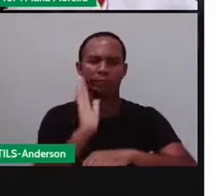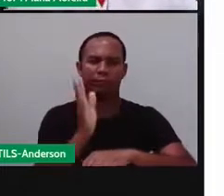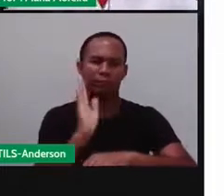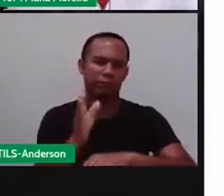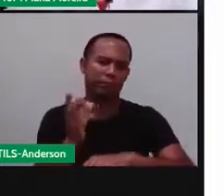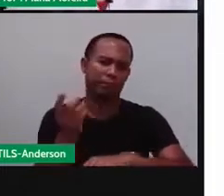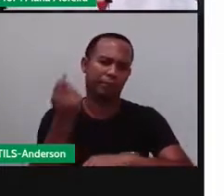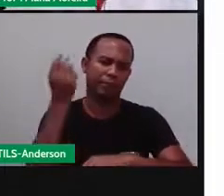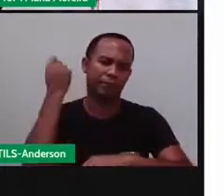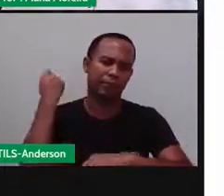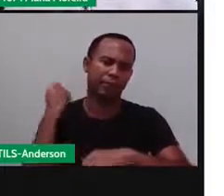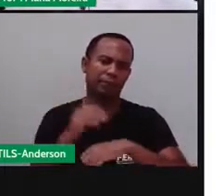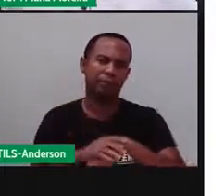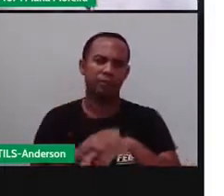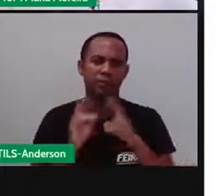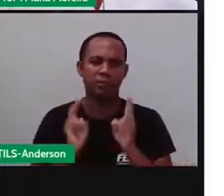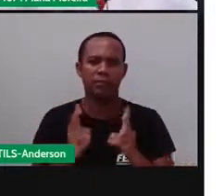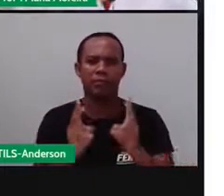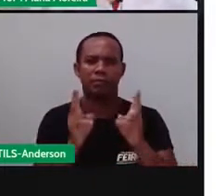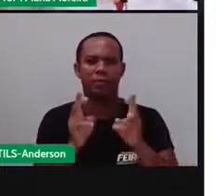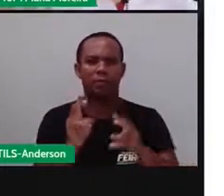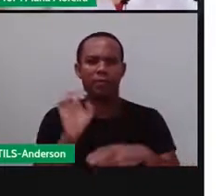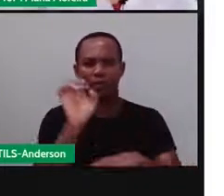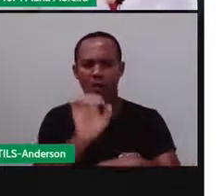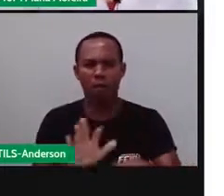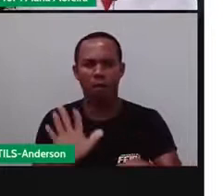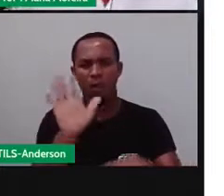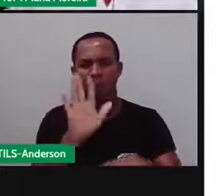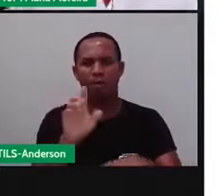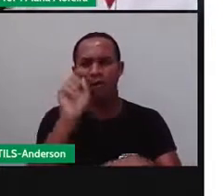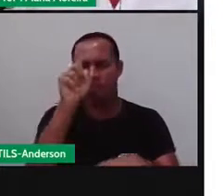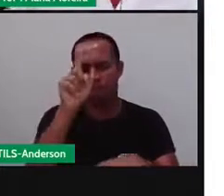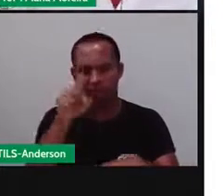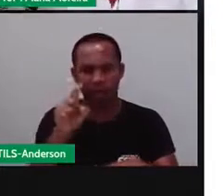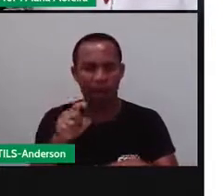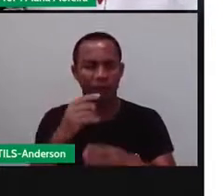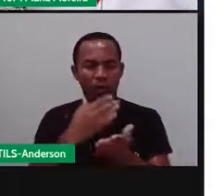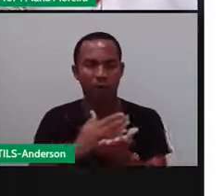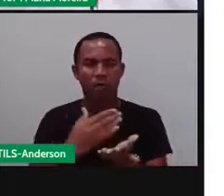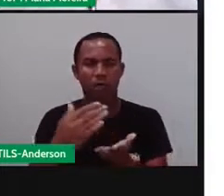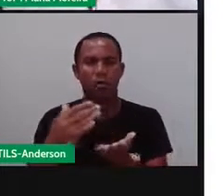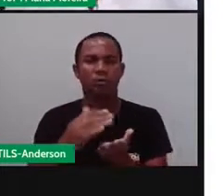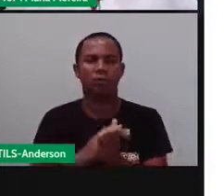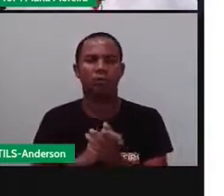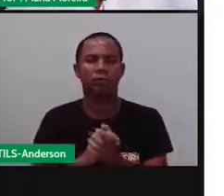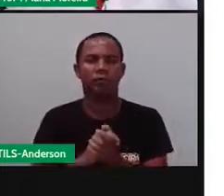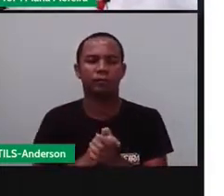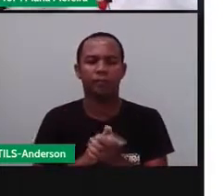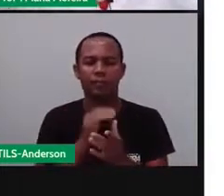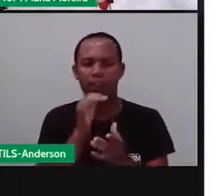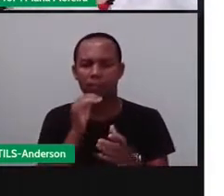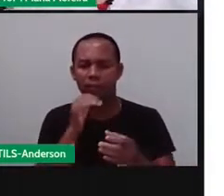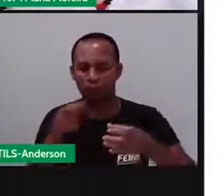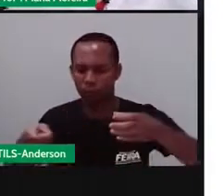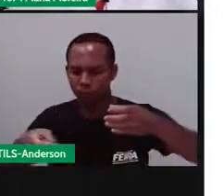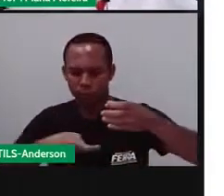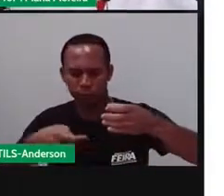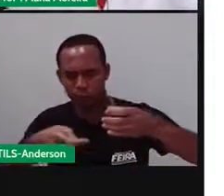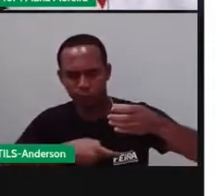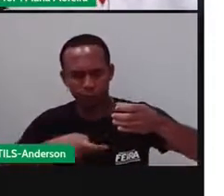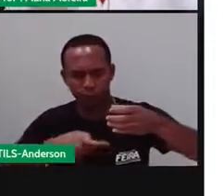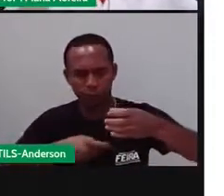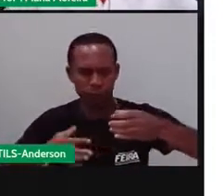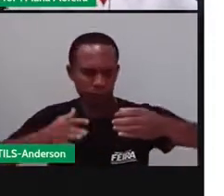Europa? Então, a Europa, a Europa, o carnaval que veio lá da Europa. Olha essa questão das colheitas da Europa. Por